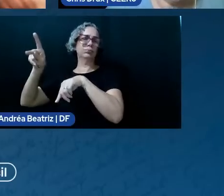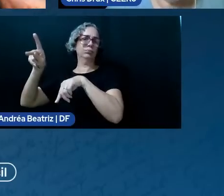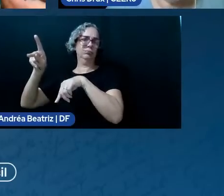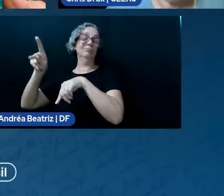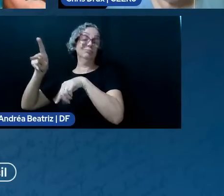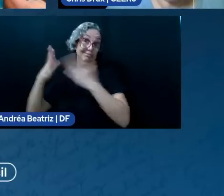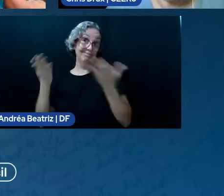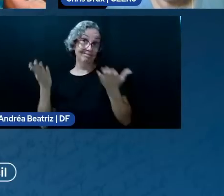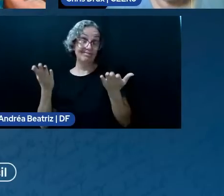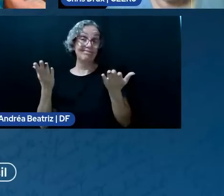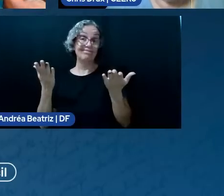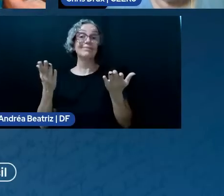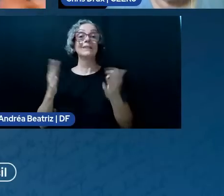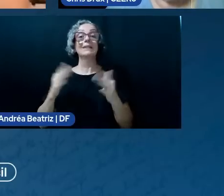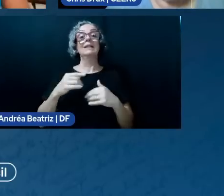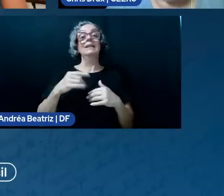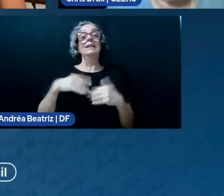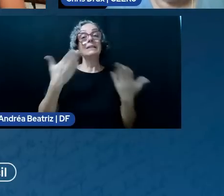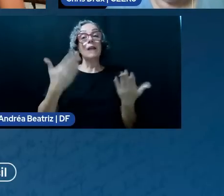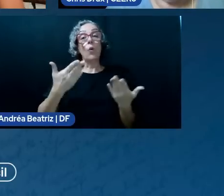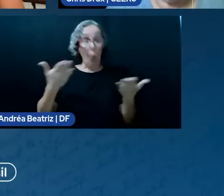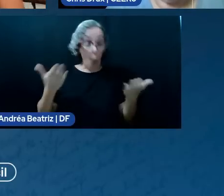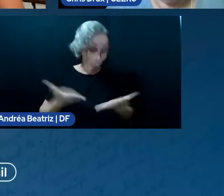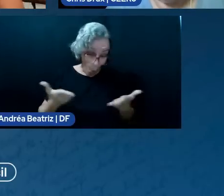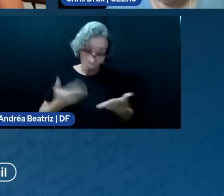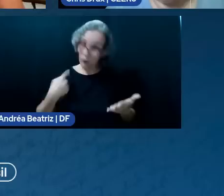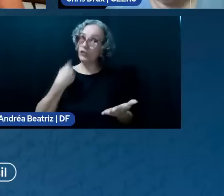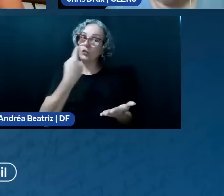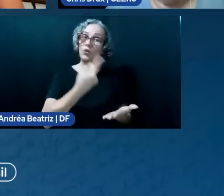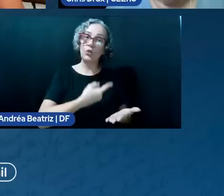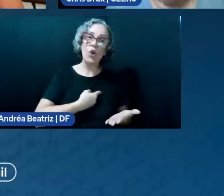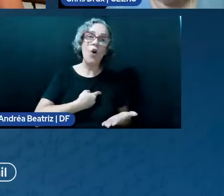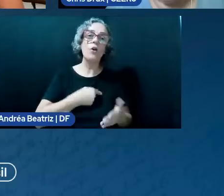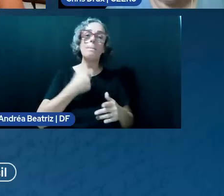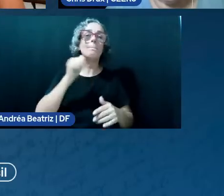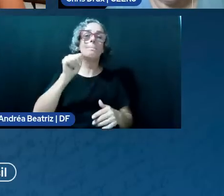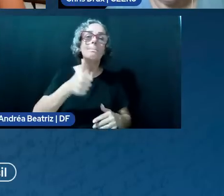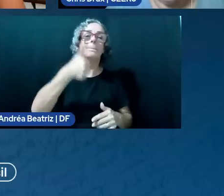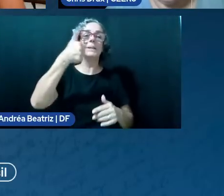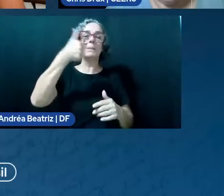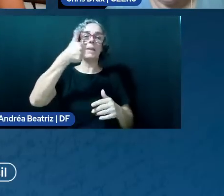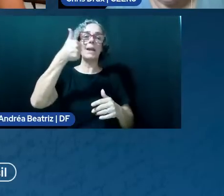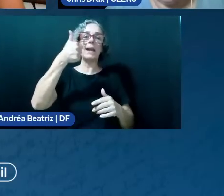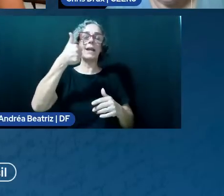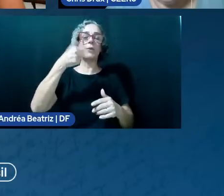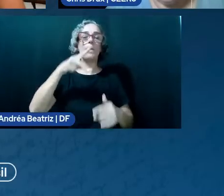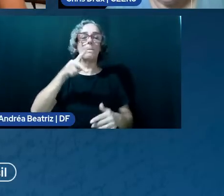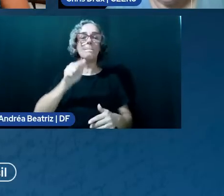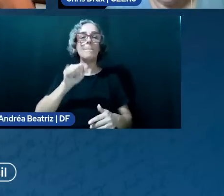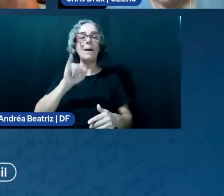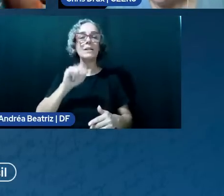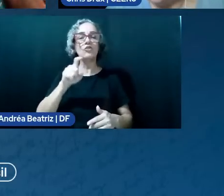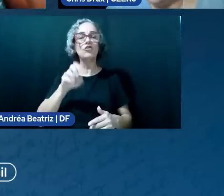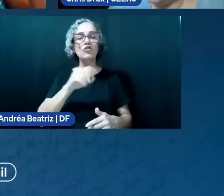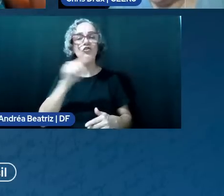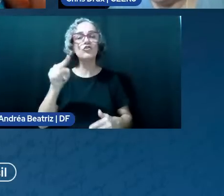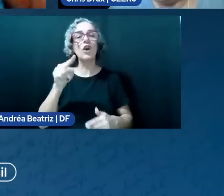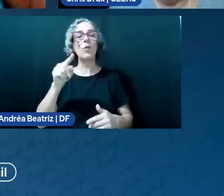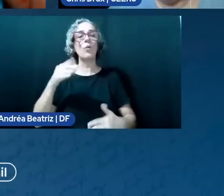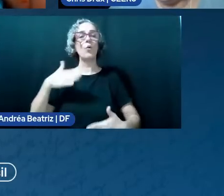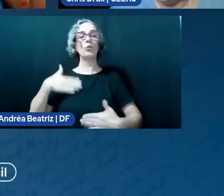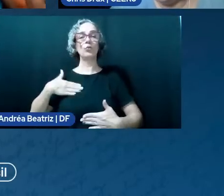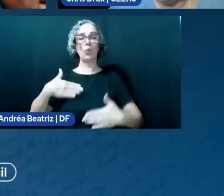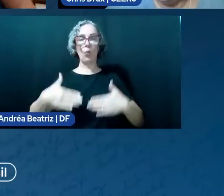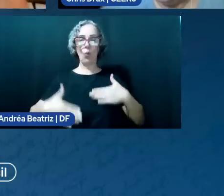Mas na condição em que nos encontramos, nós somos despertados pelas paixões corporais, para pouco